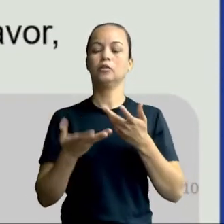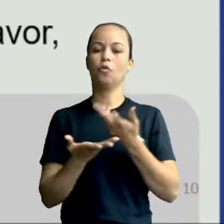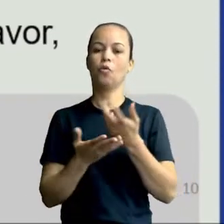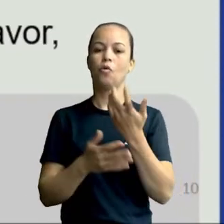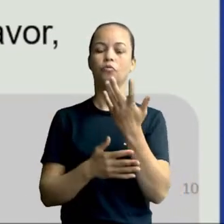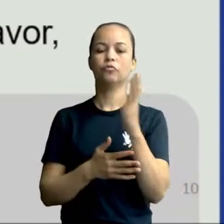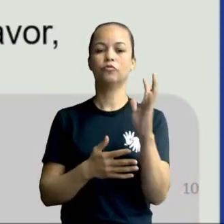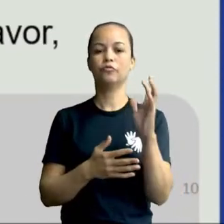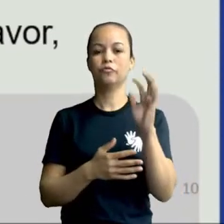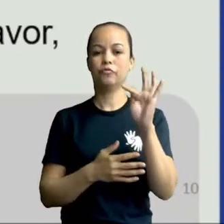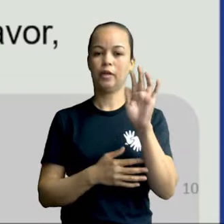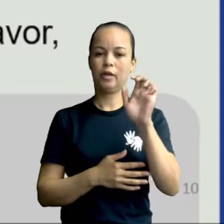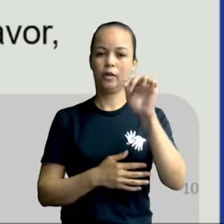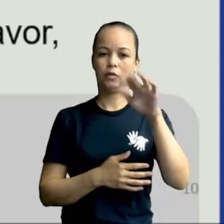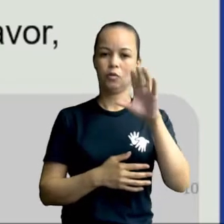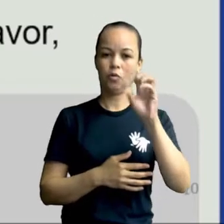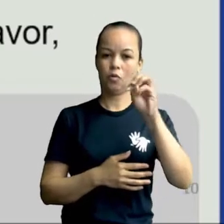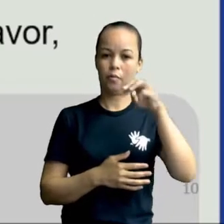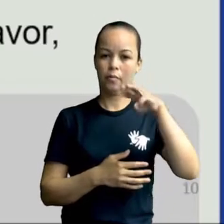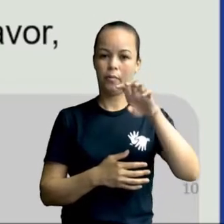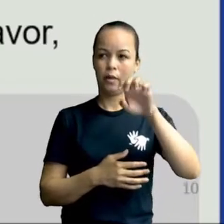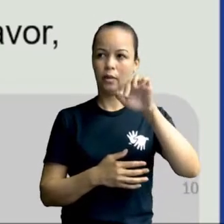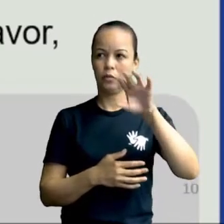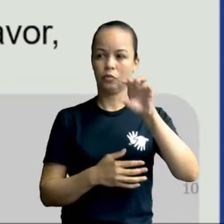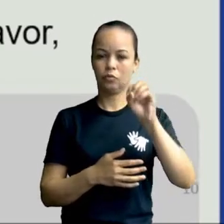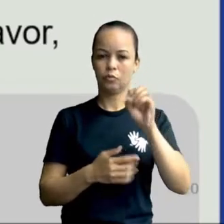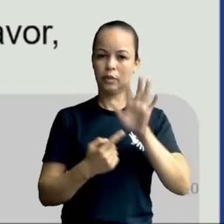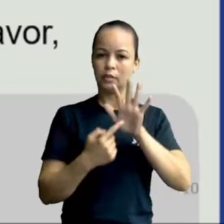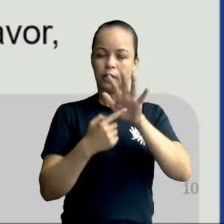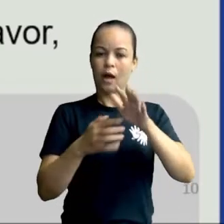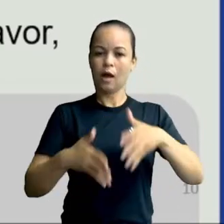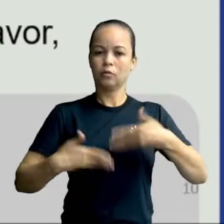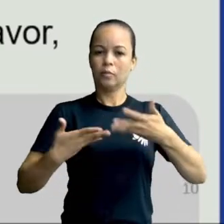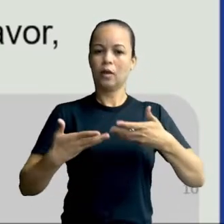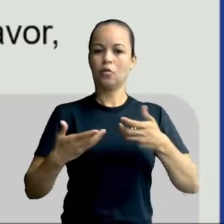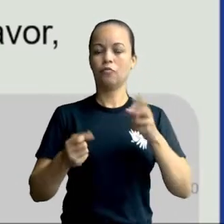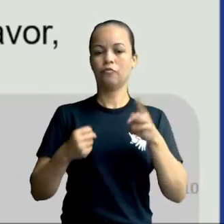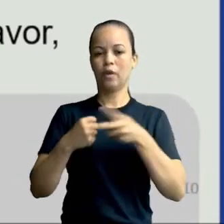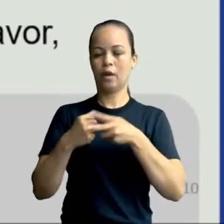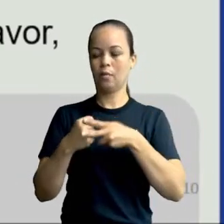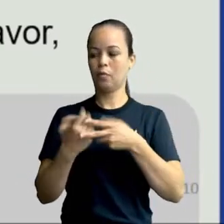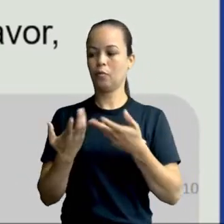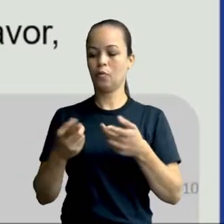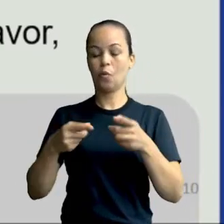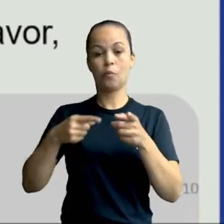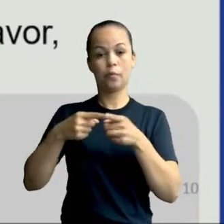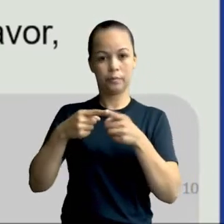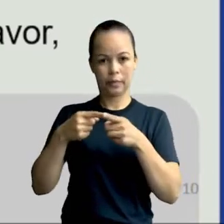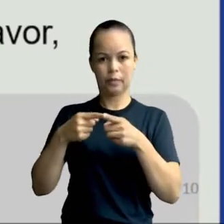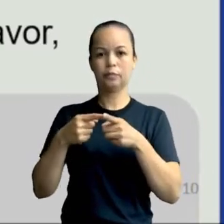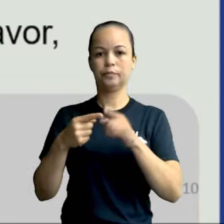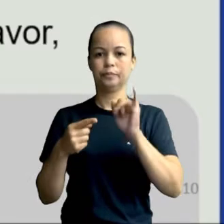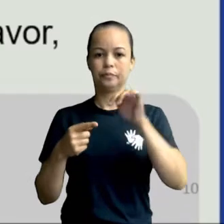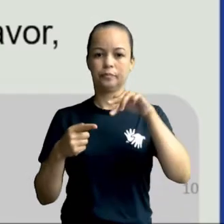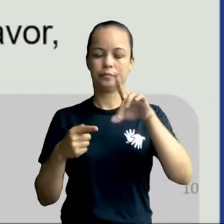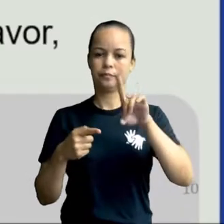expressados pelo verbo. Primeiro, o modo indicativo, que